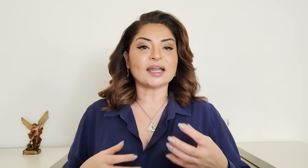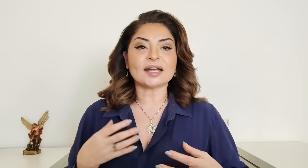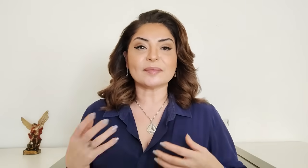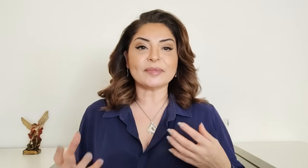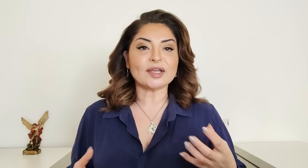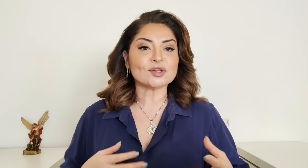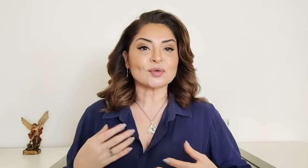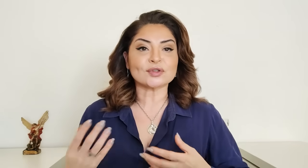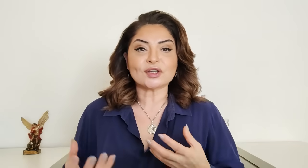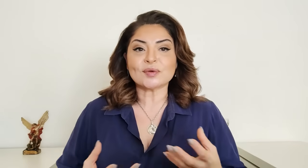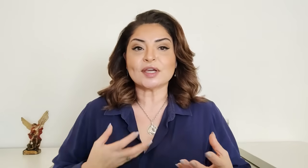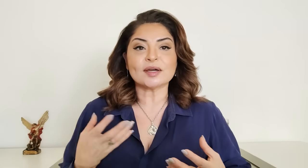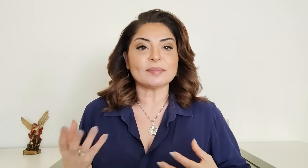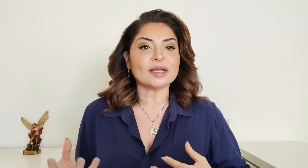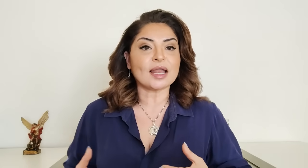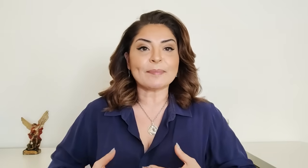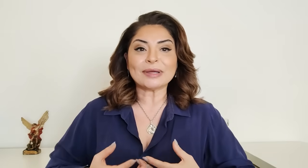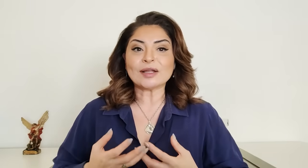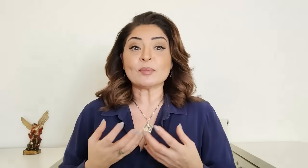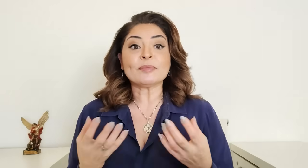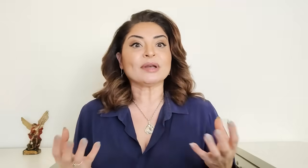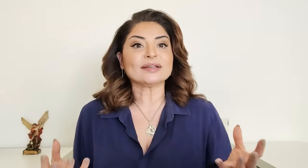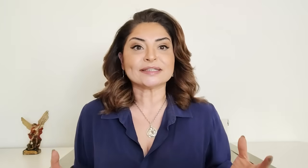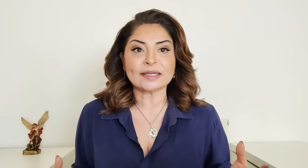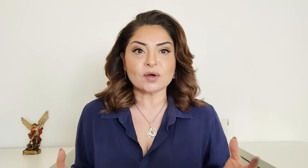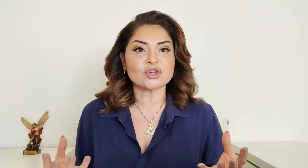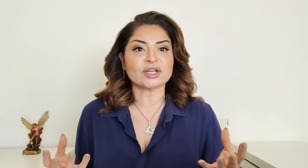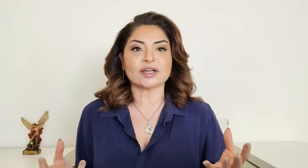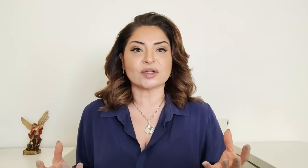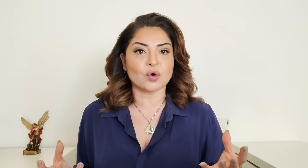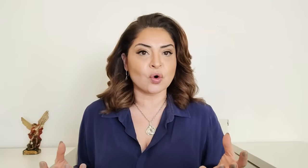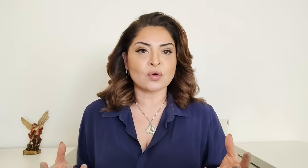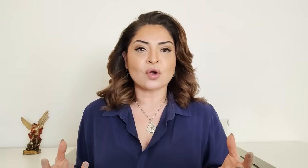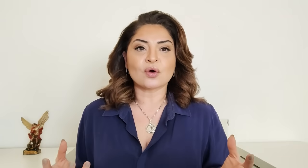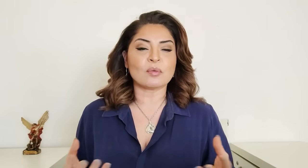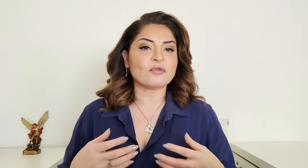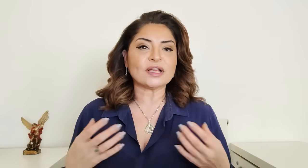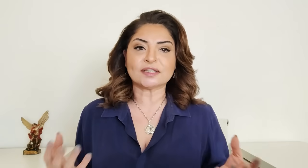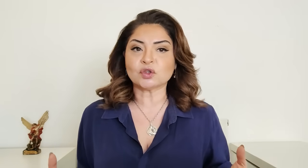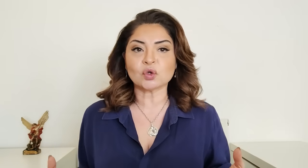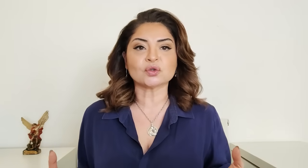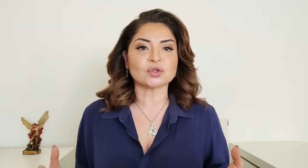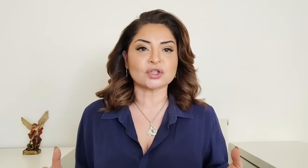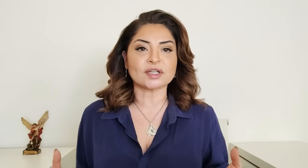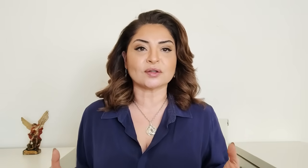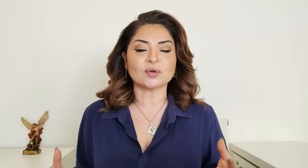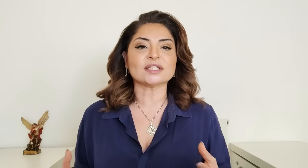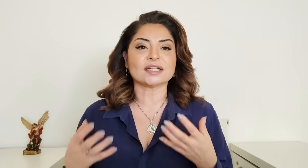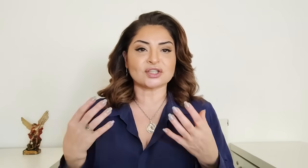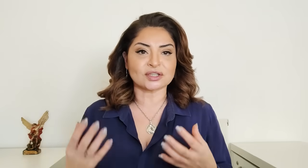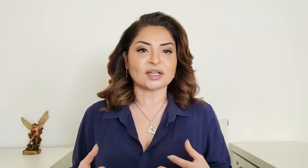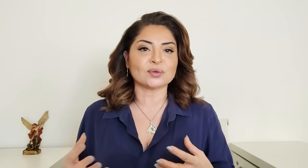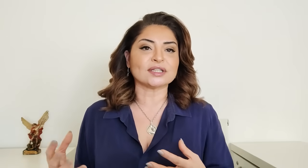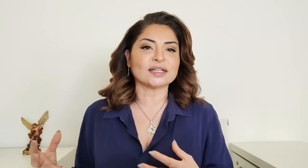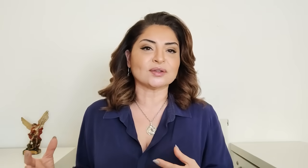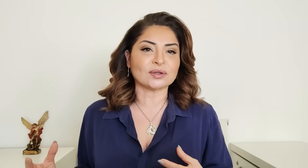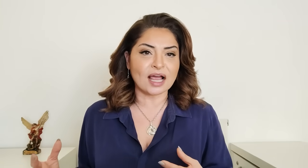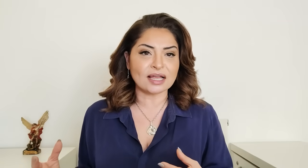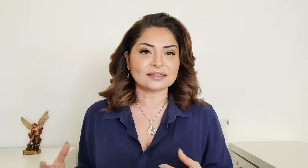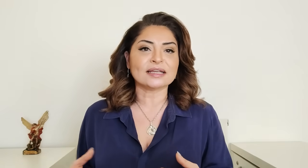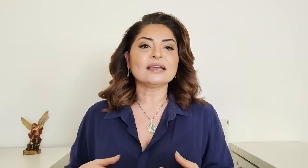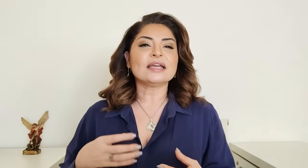nem internamente conseguiu engambelar para dar uma impressão de que ganhou, como fazem todos os ditadores nas